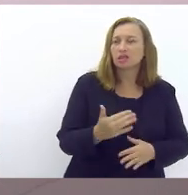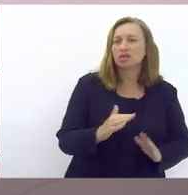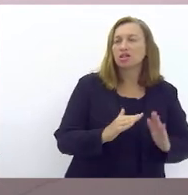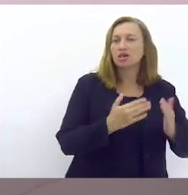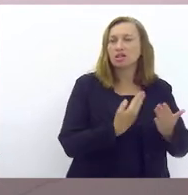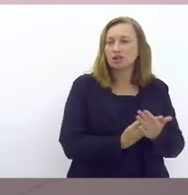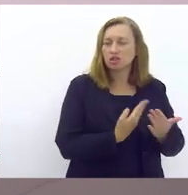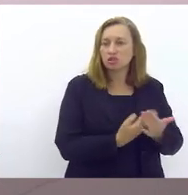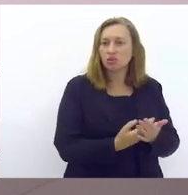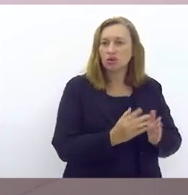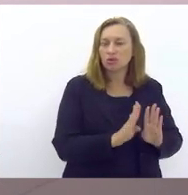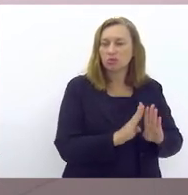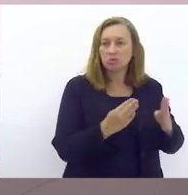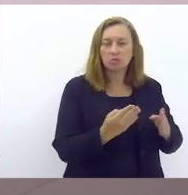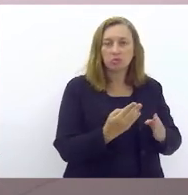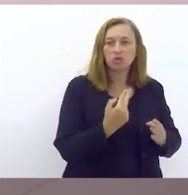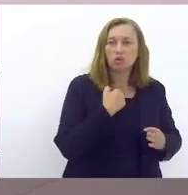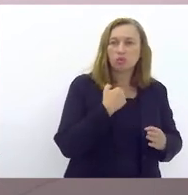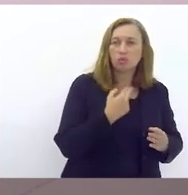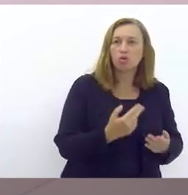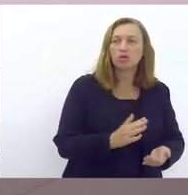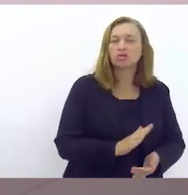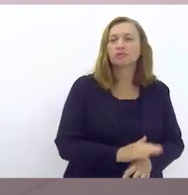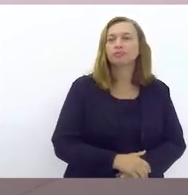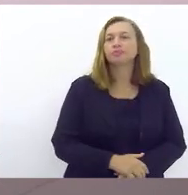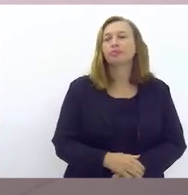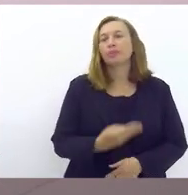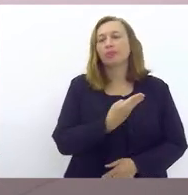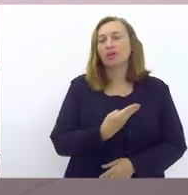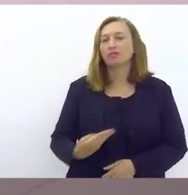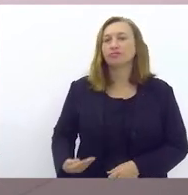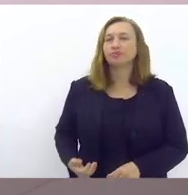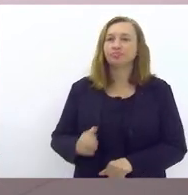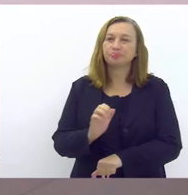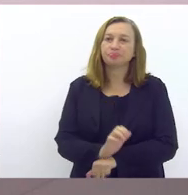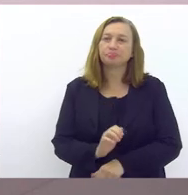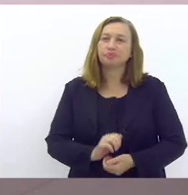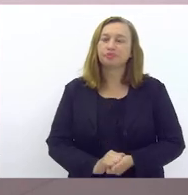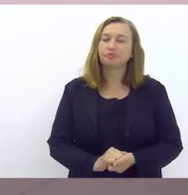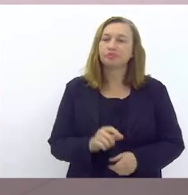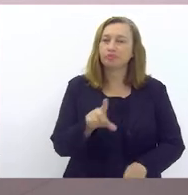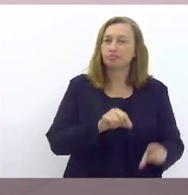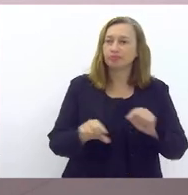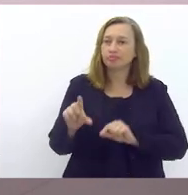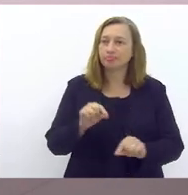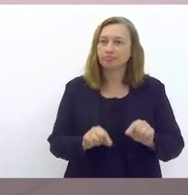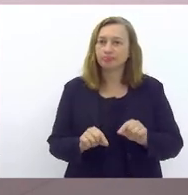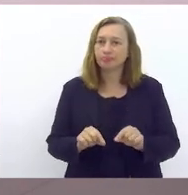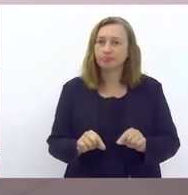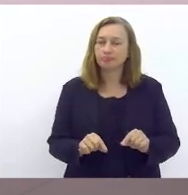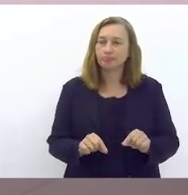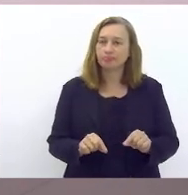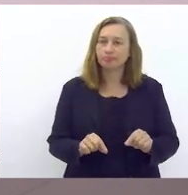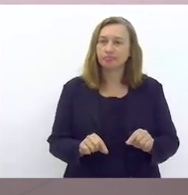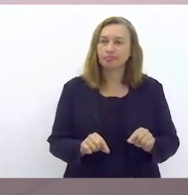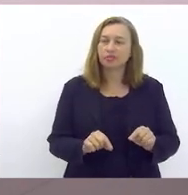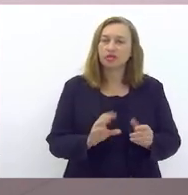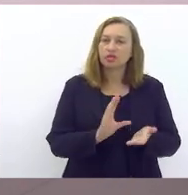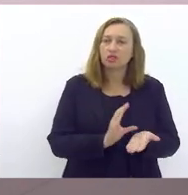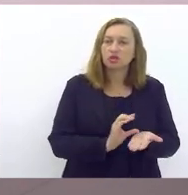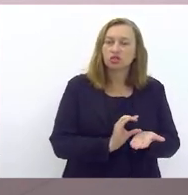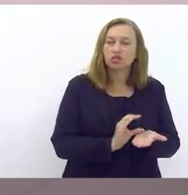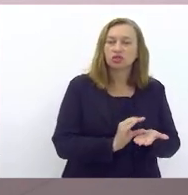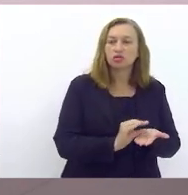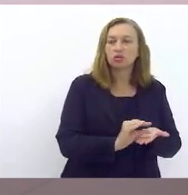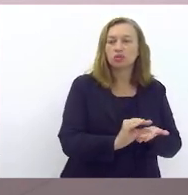confronto, que vai ter mais ainda, porque é essa política do governo do Estado que justamente escolhe, né, onerar ainda mais o orçamento público na segurança